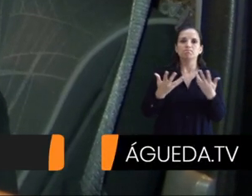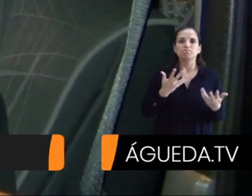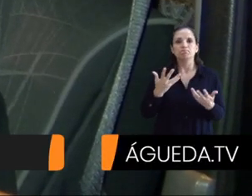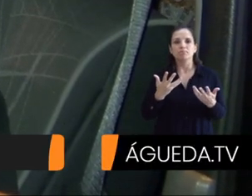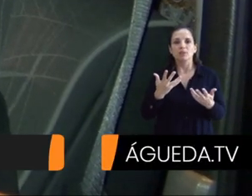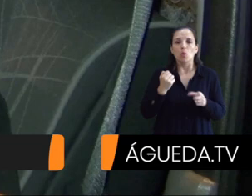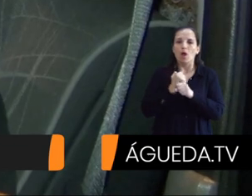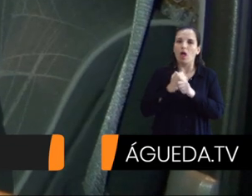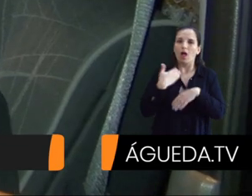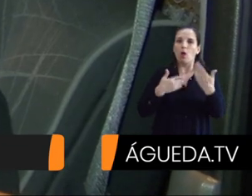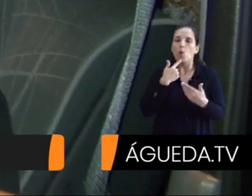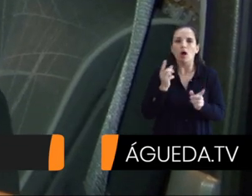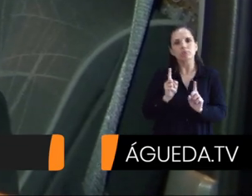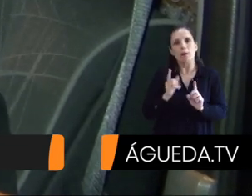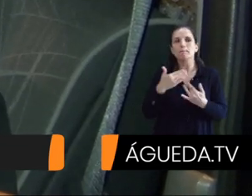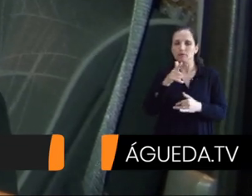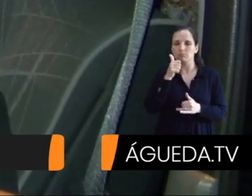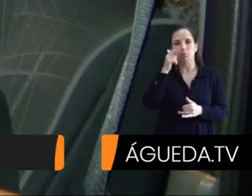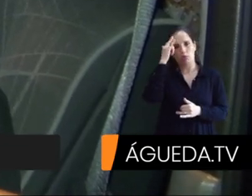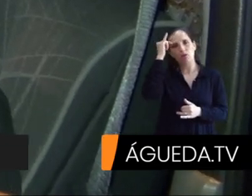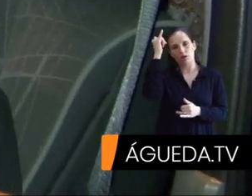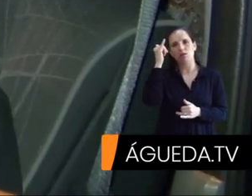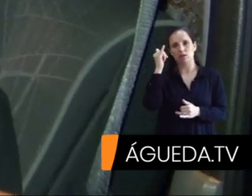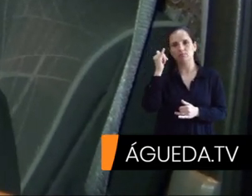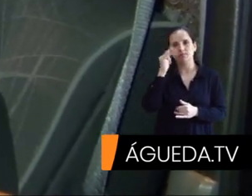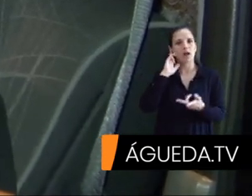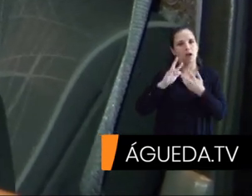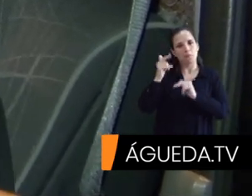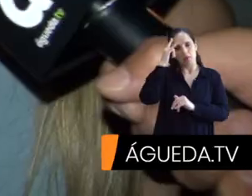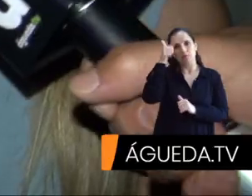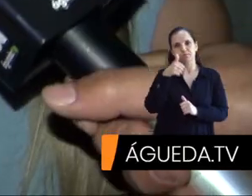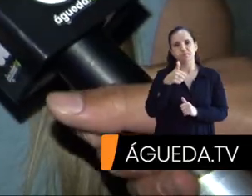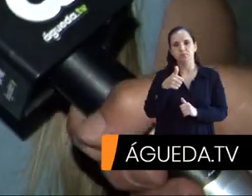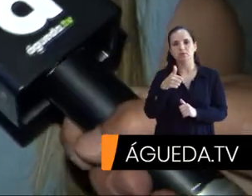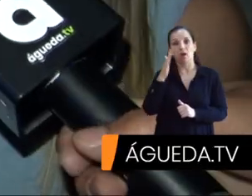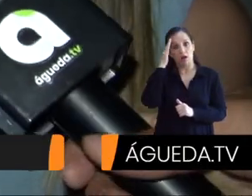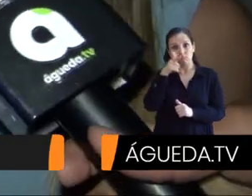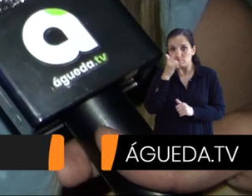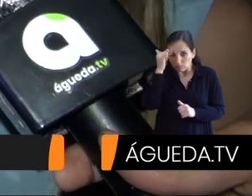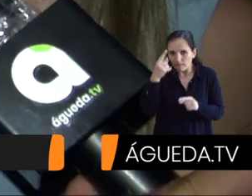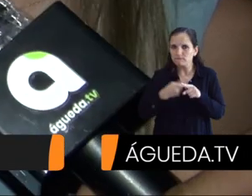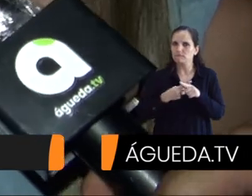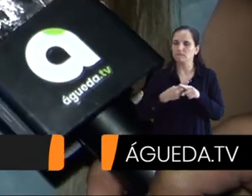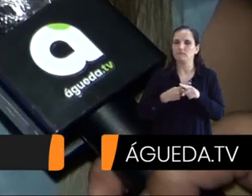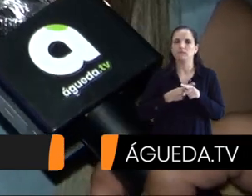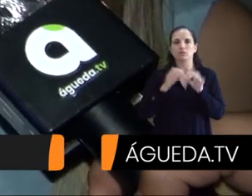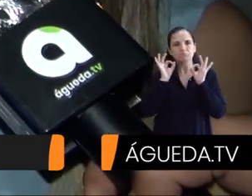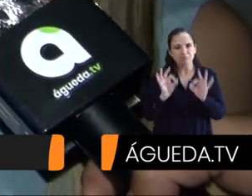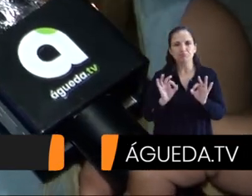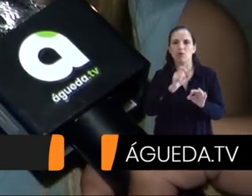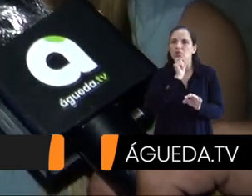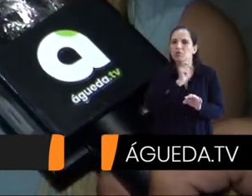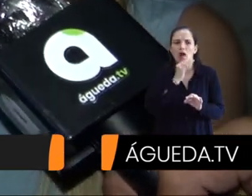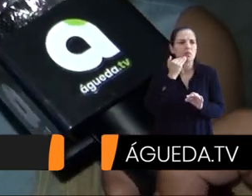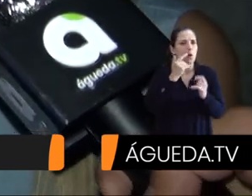tão produtivo, mas acho que foi uma boa iniciativa por parte da Câmara. Eu acho uma iniciativa bem interessante, dá